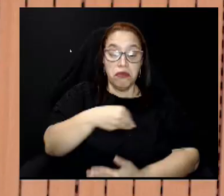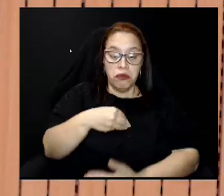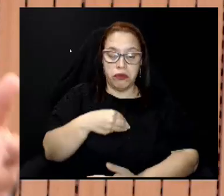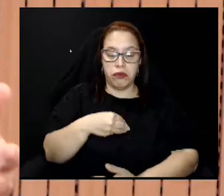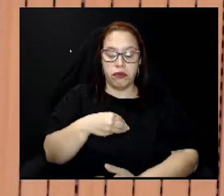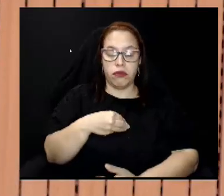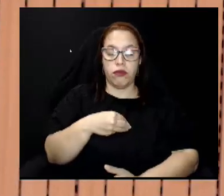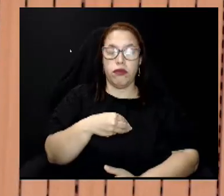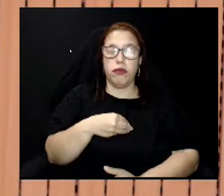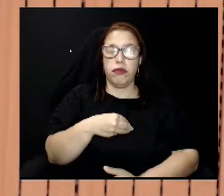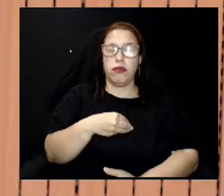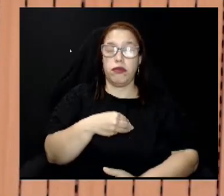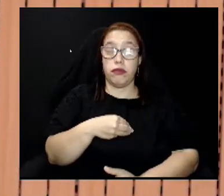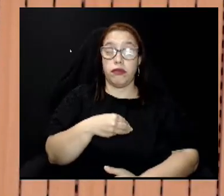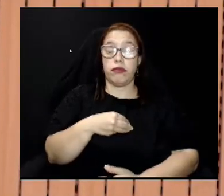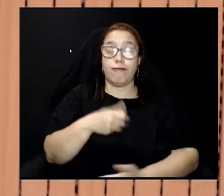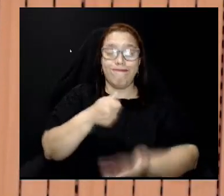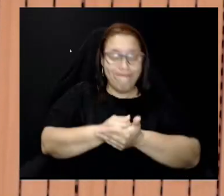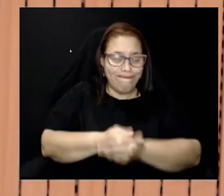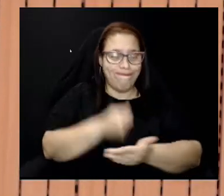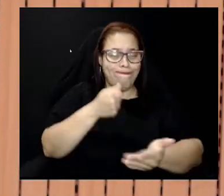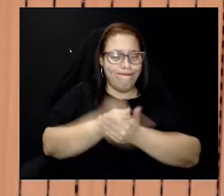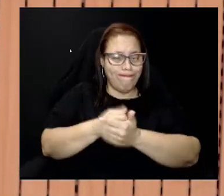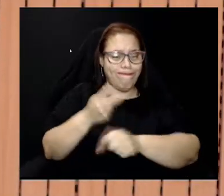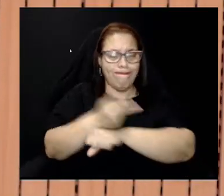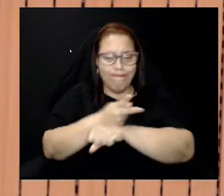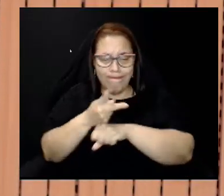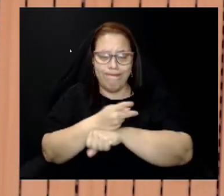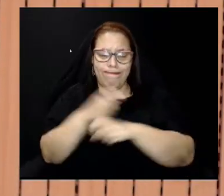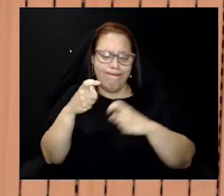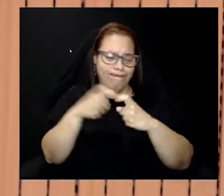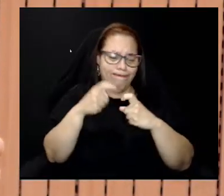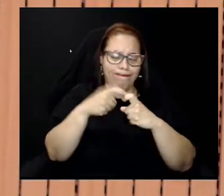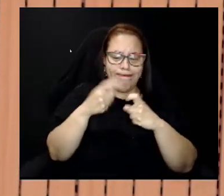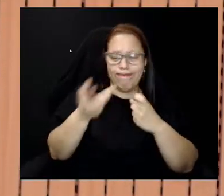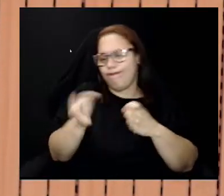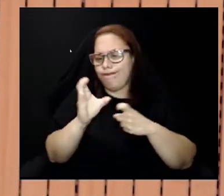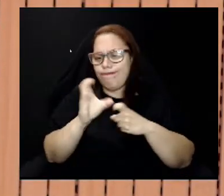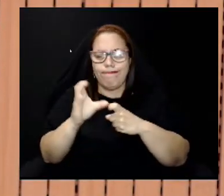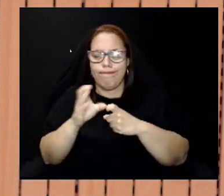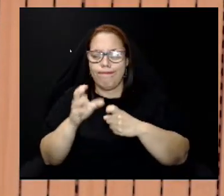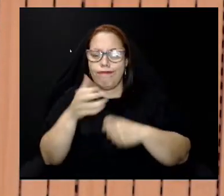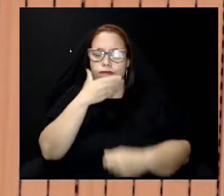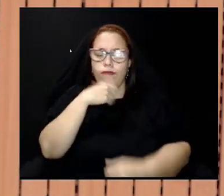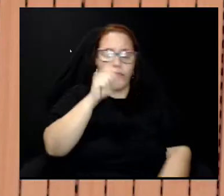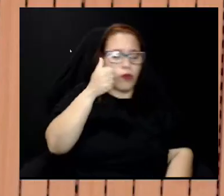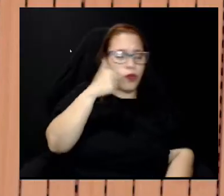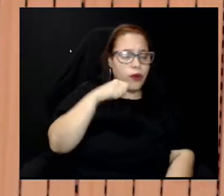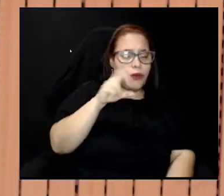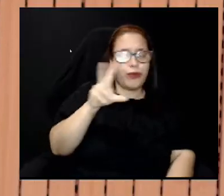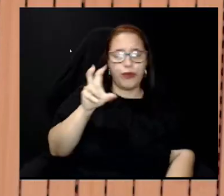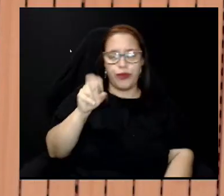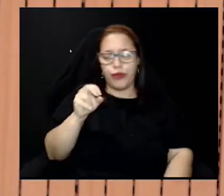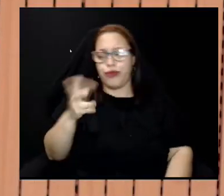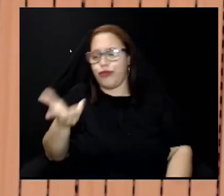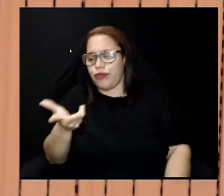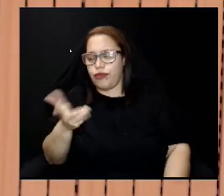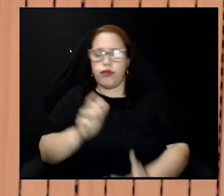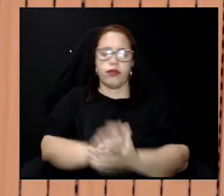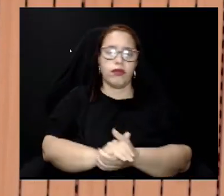ainda é relutante de procurar, às vezes, uma consulta médica, o pai, o avô, a avó, enfim. Tem